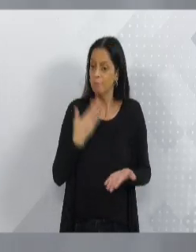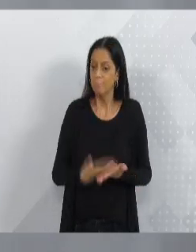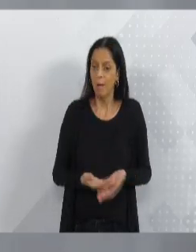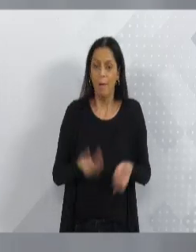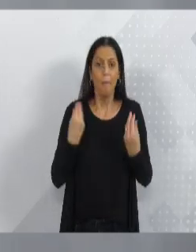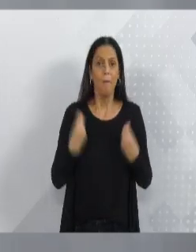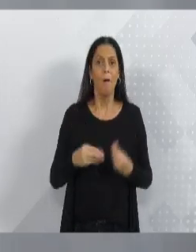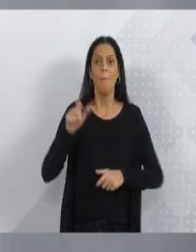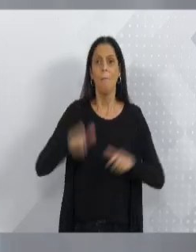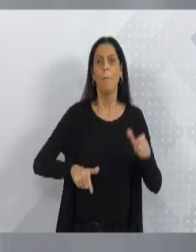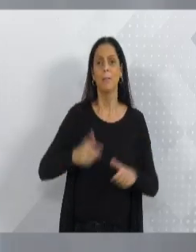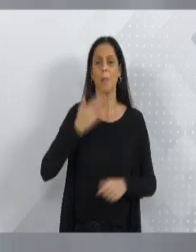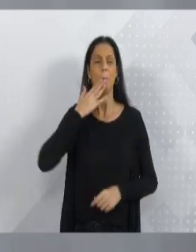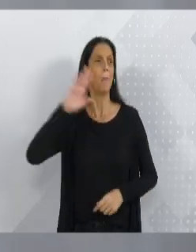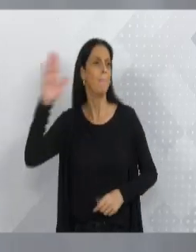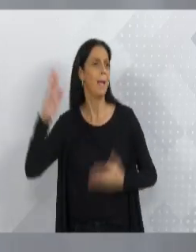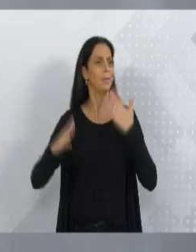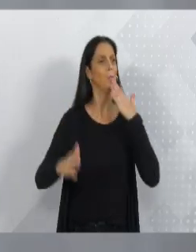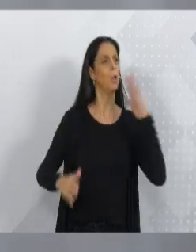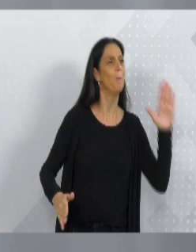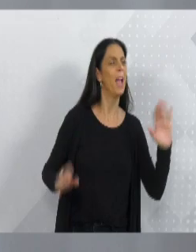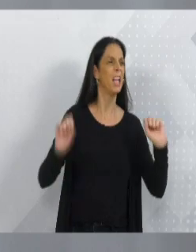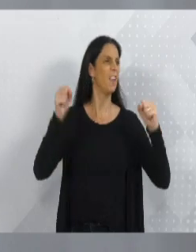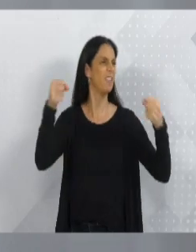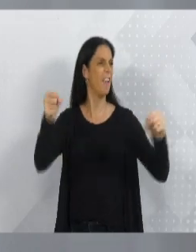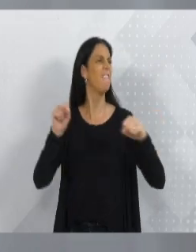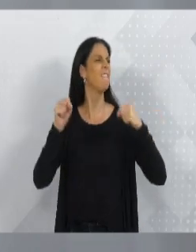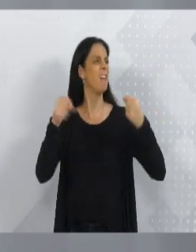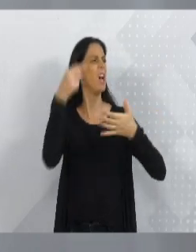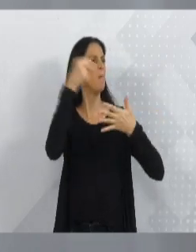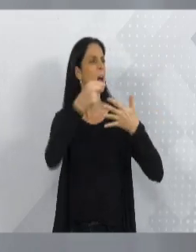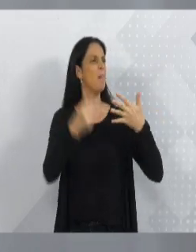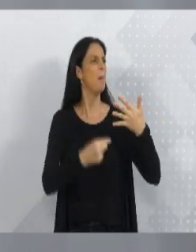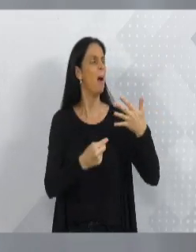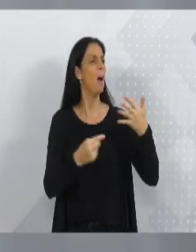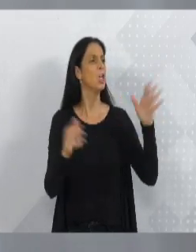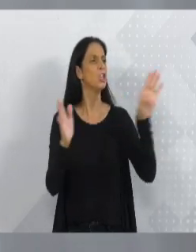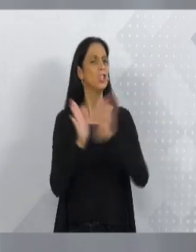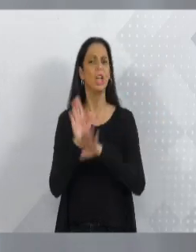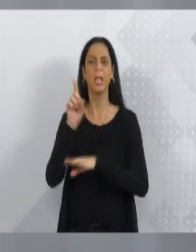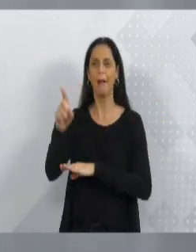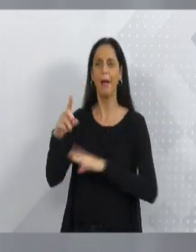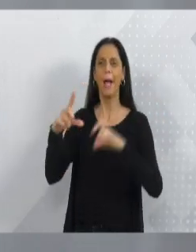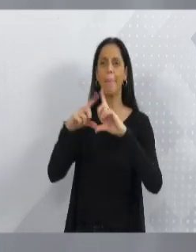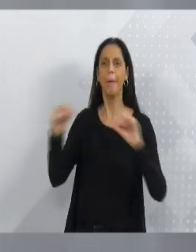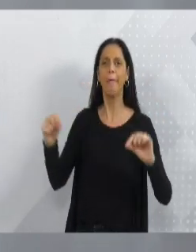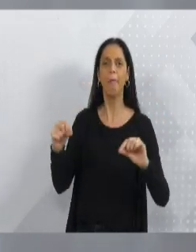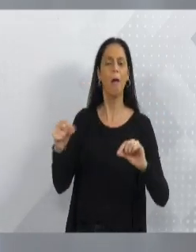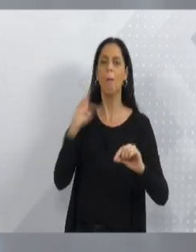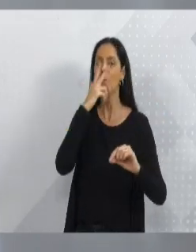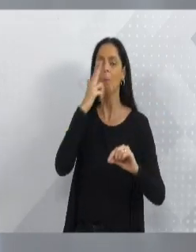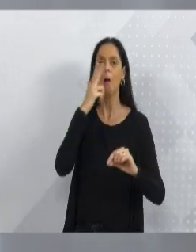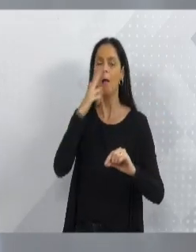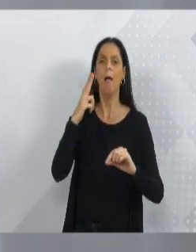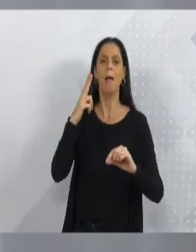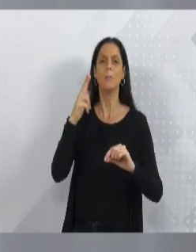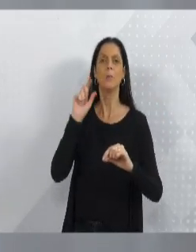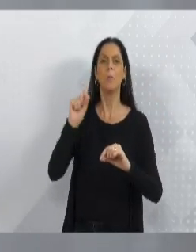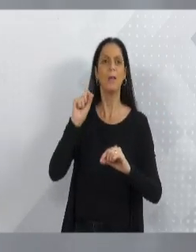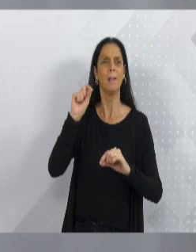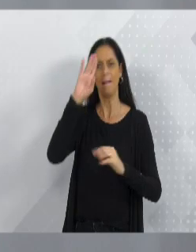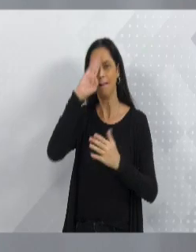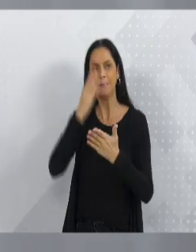monte, levantam bandeiras, mas quando chega no governo acabam deixando de lado as suas bandeiras, as suas convicções, em